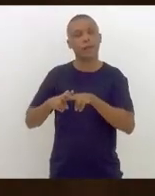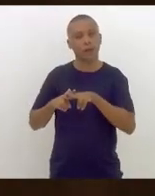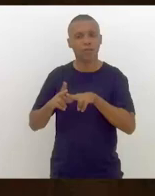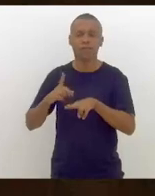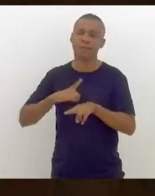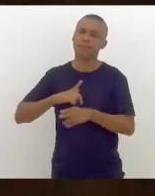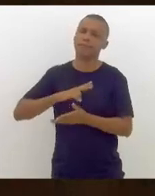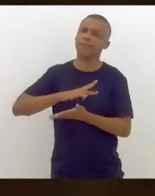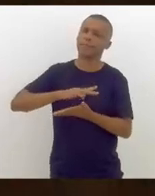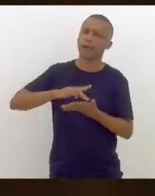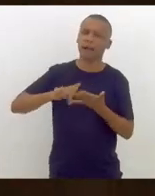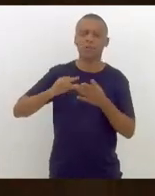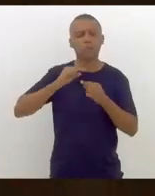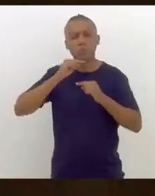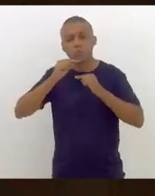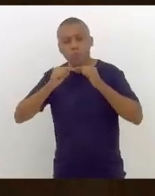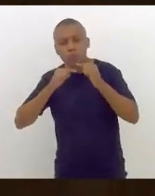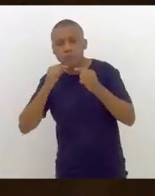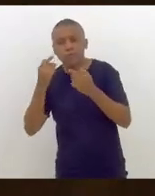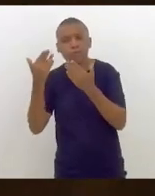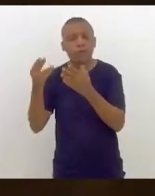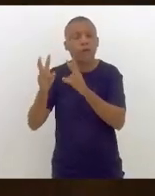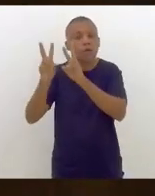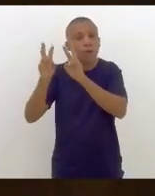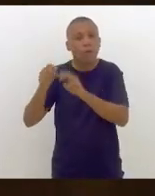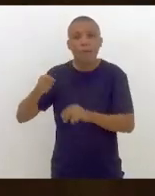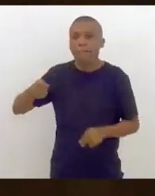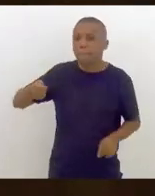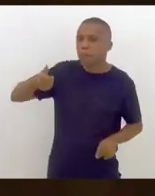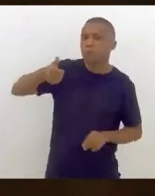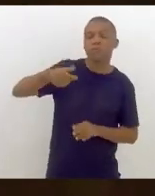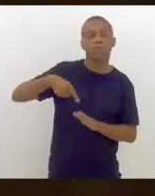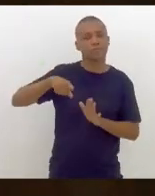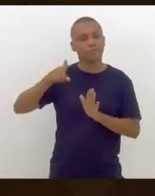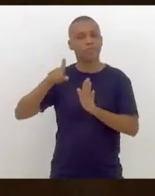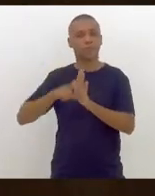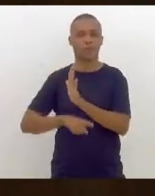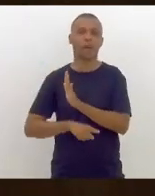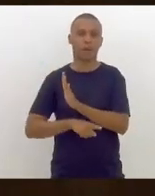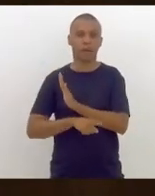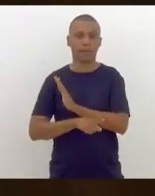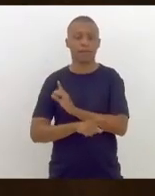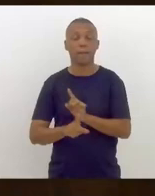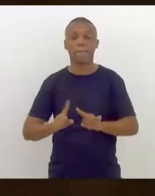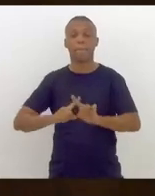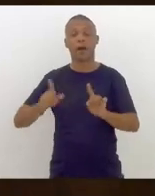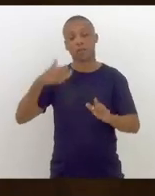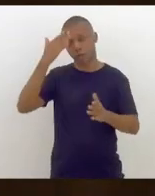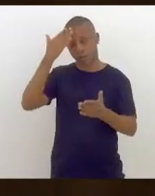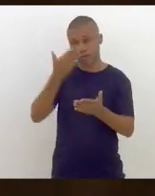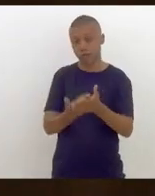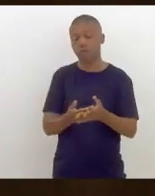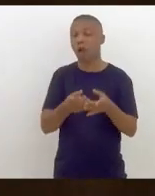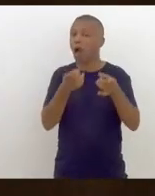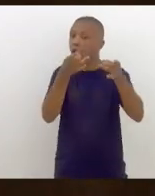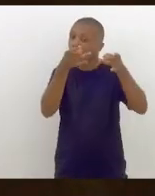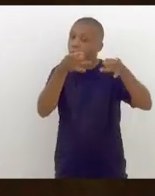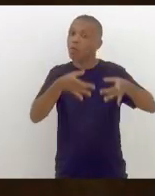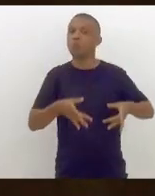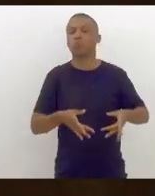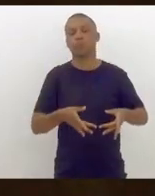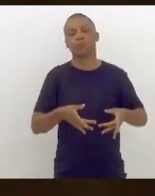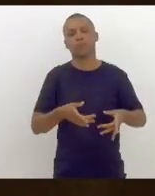tenho vários questionamentos a respeito dos benefícios fiscais eu acho que a renúncia fiscal ela pode ser